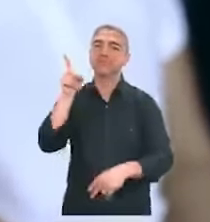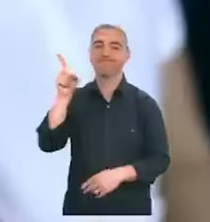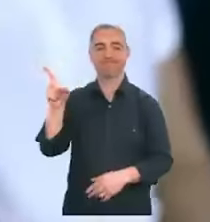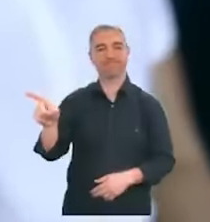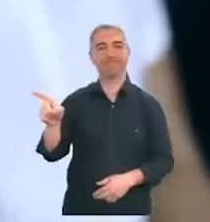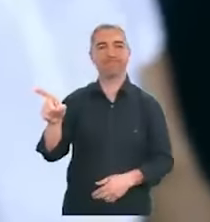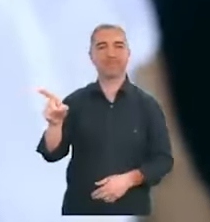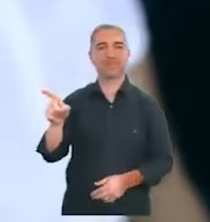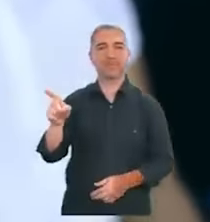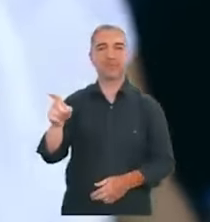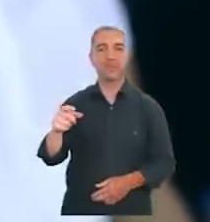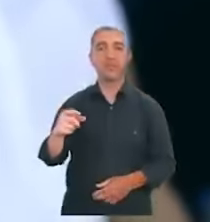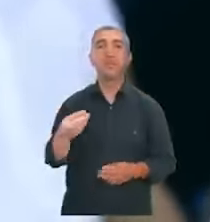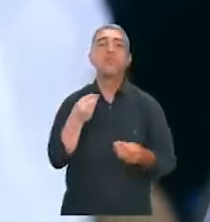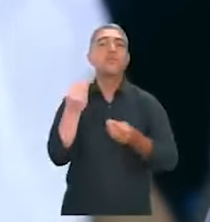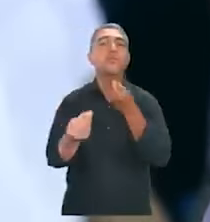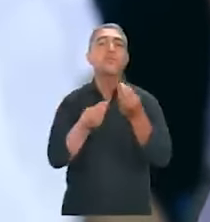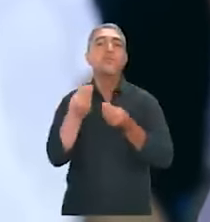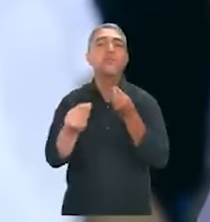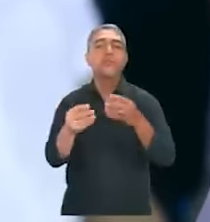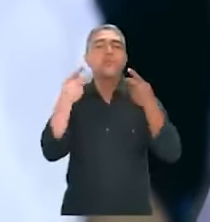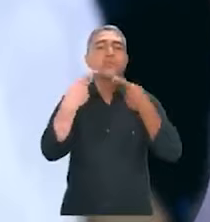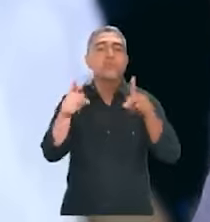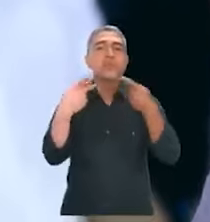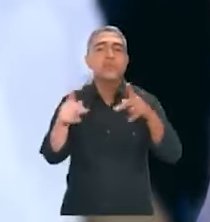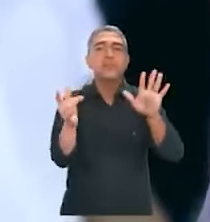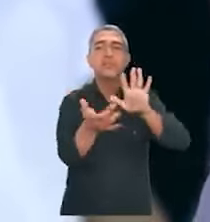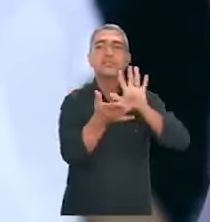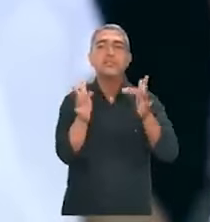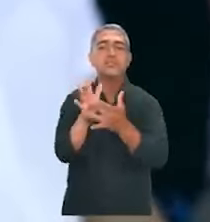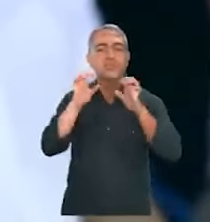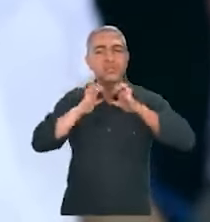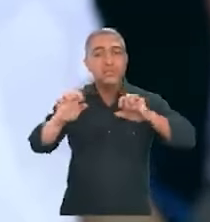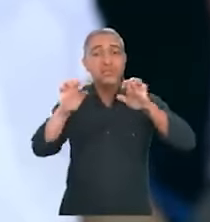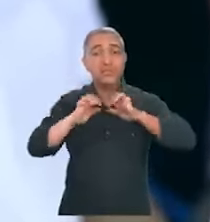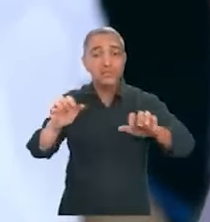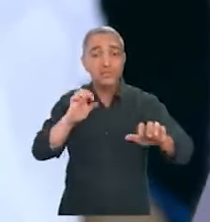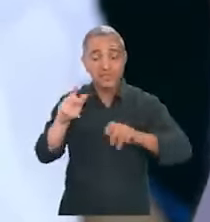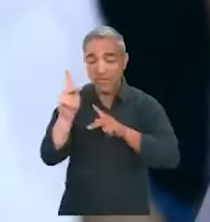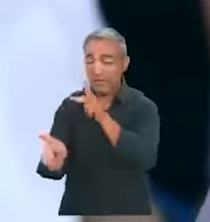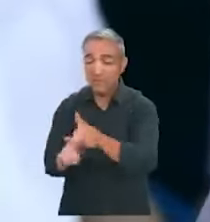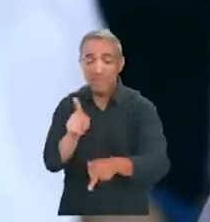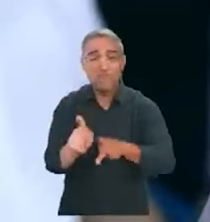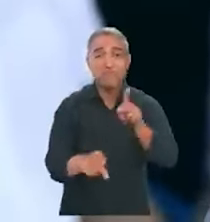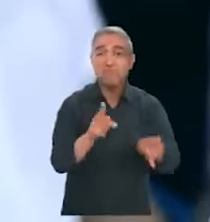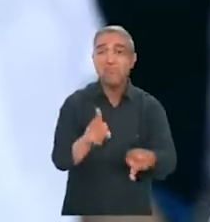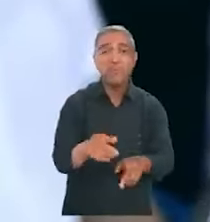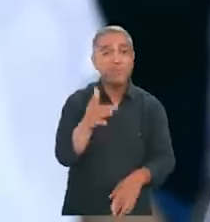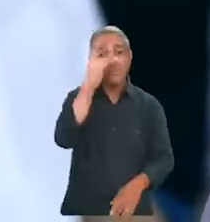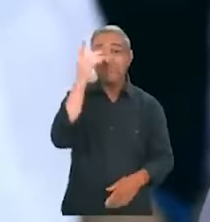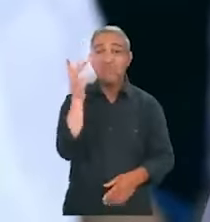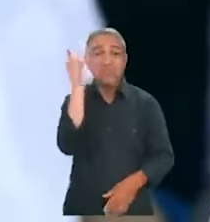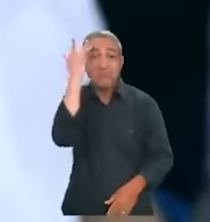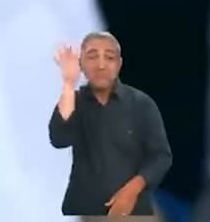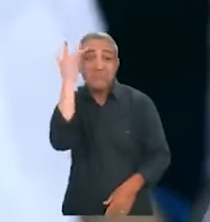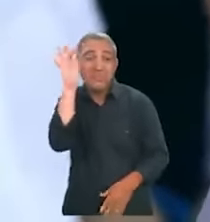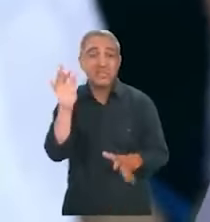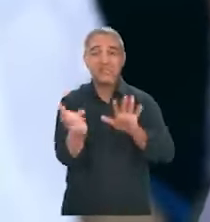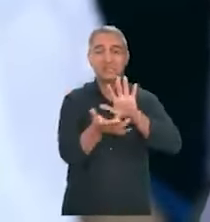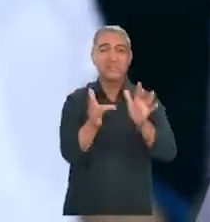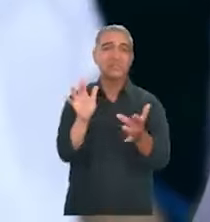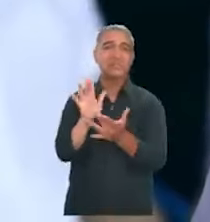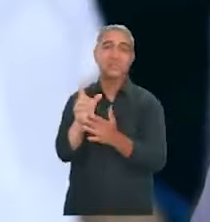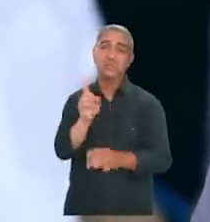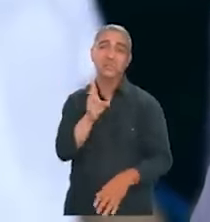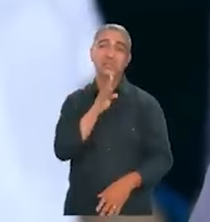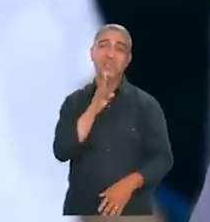alcançados. Nós temos esse privilégio como igreja de evangelizar os povos que ainda não foram evangelizados. E como eu falei